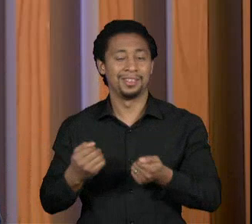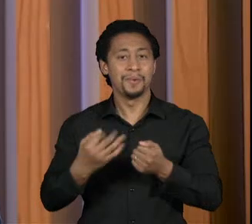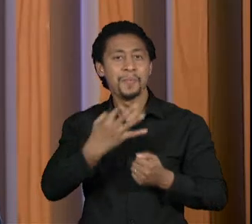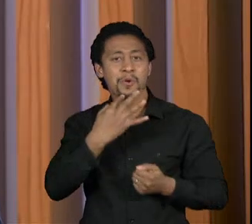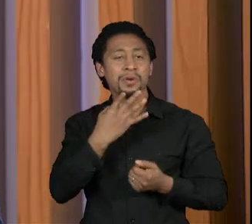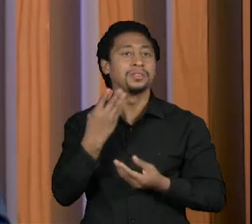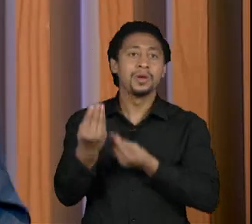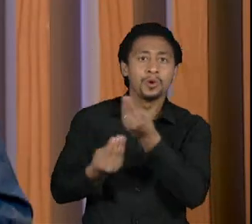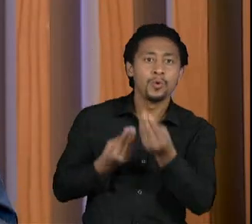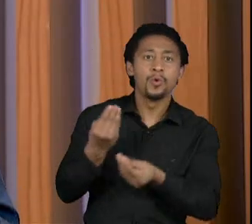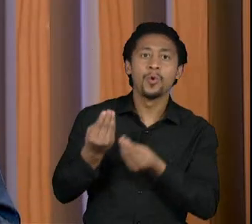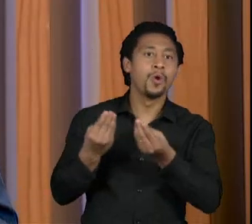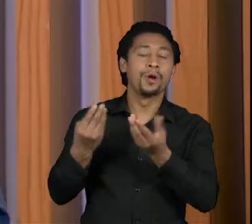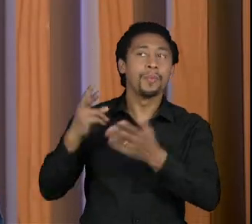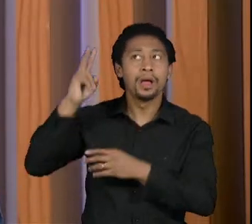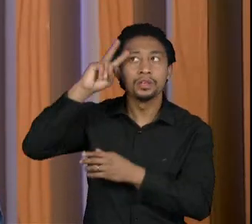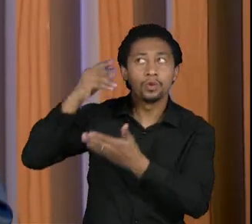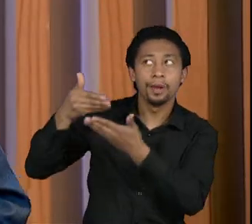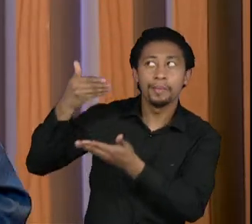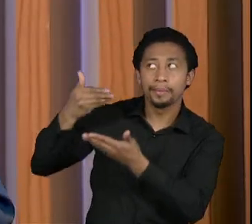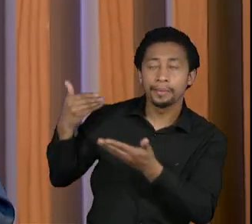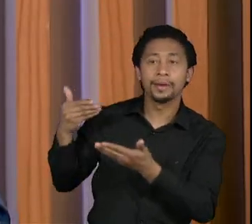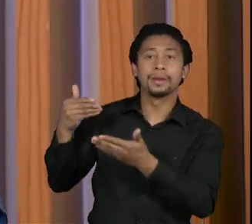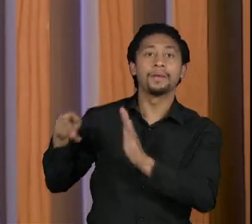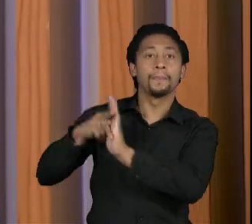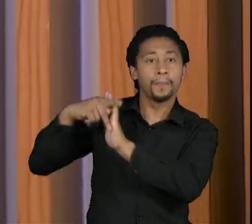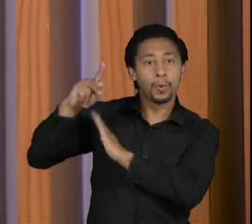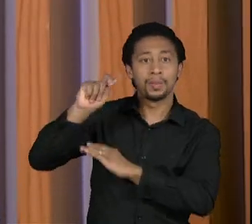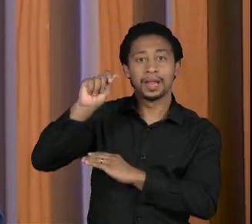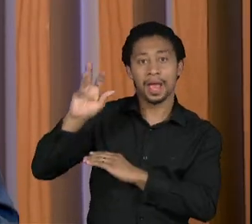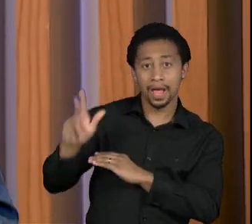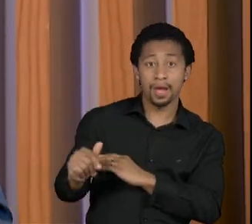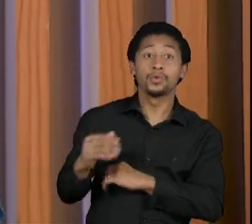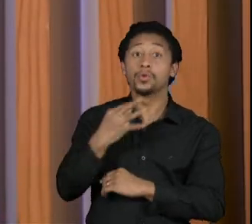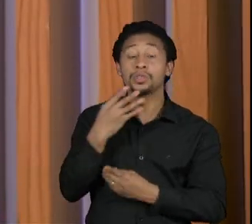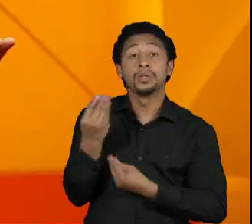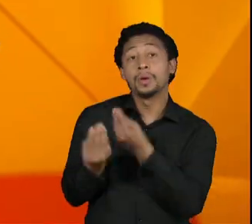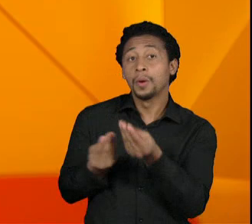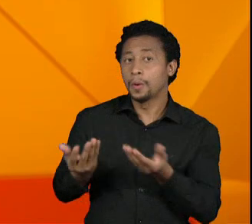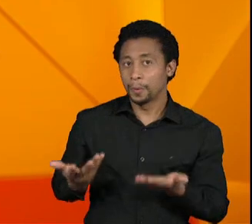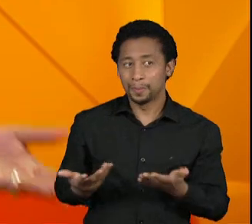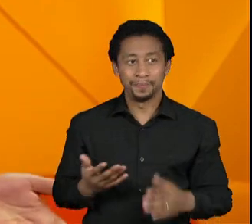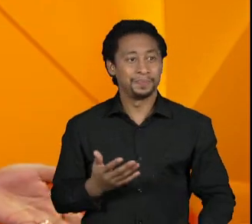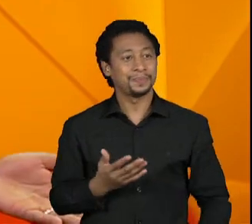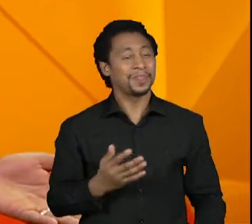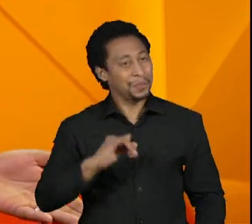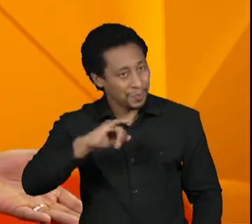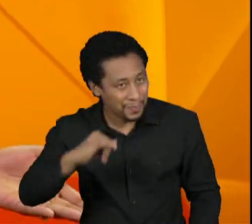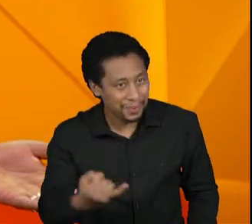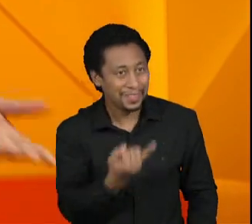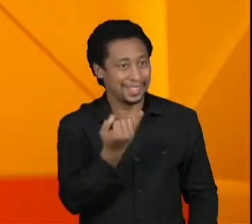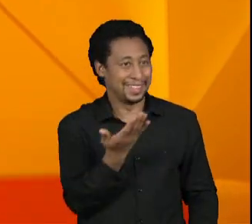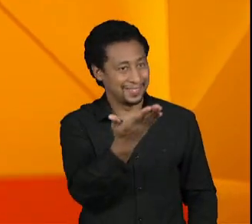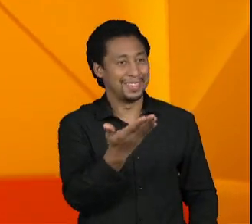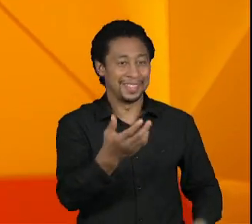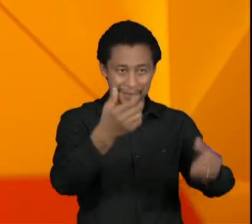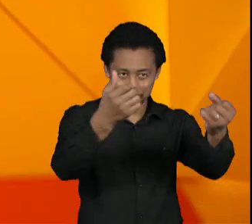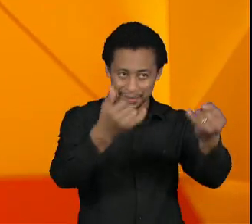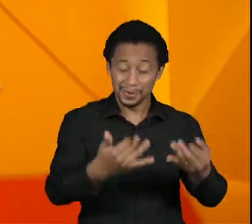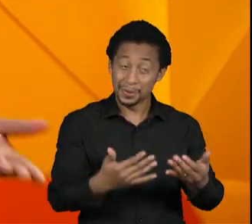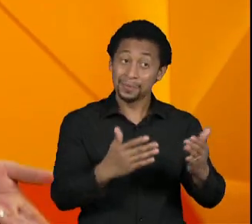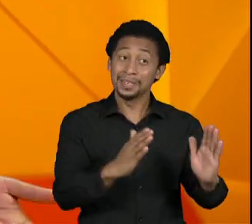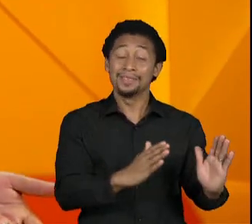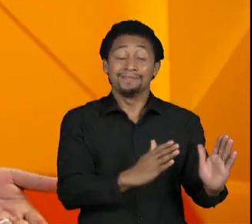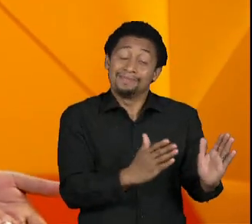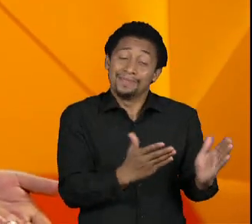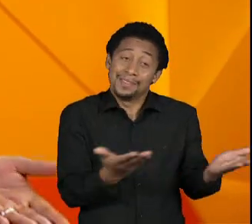é a diáspora africana, as diásporas, na verdade, e a dimensão do que é o continente africano na formação do país. Eu vou aproveitar essa sua frase para encerrar